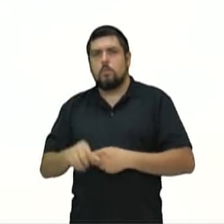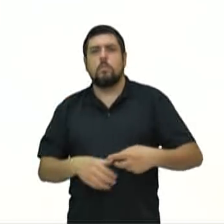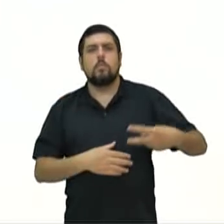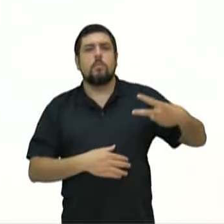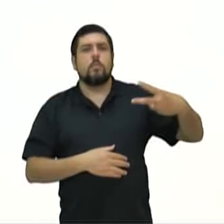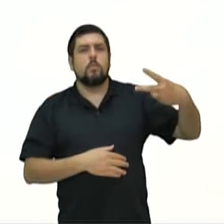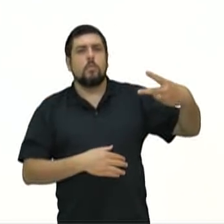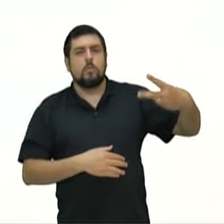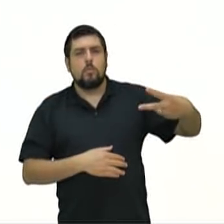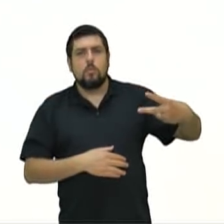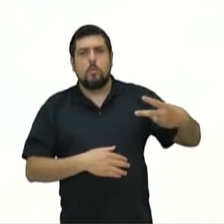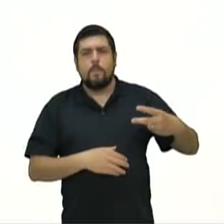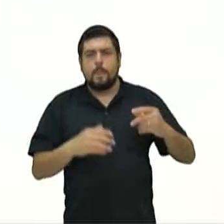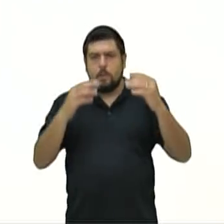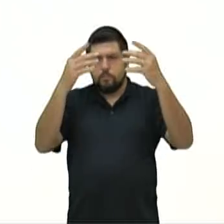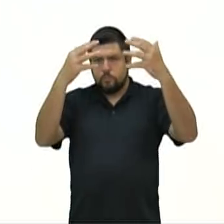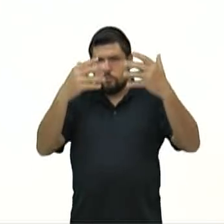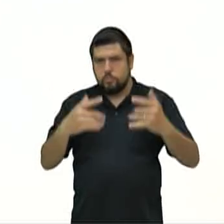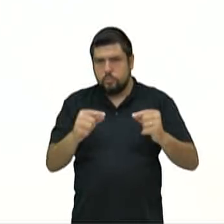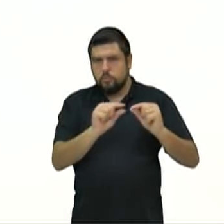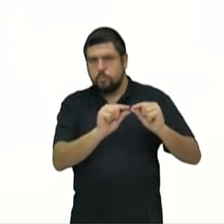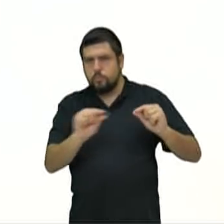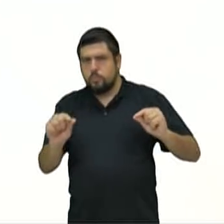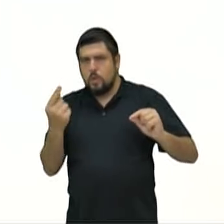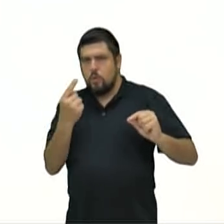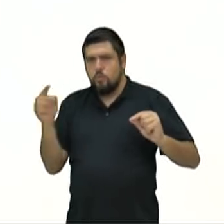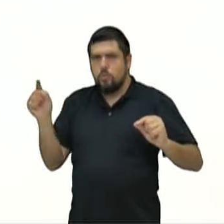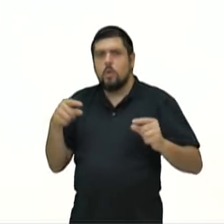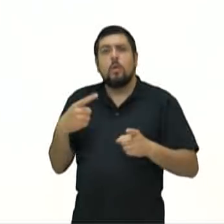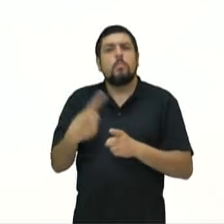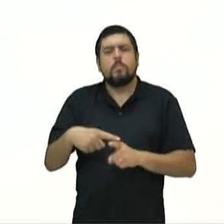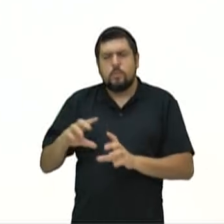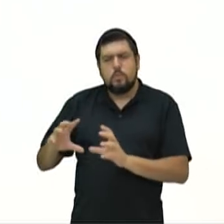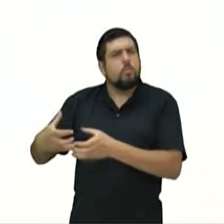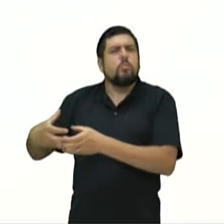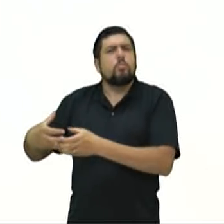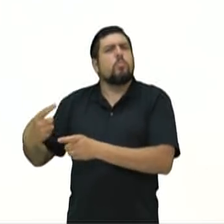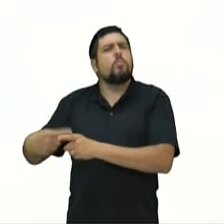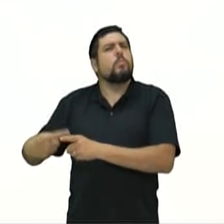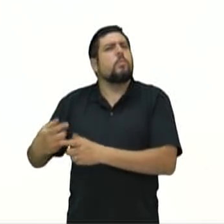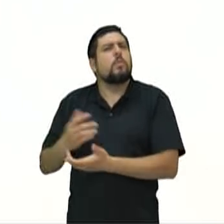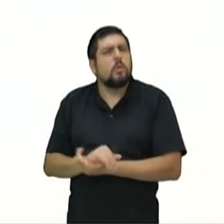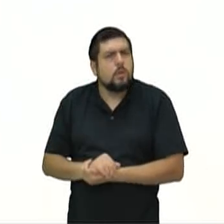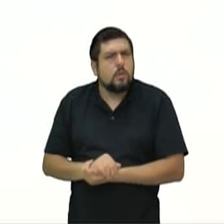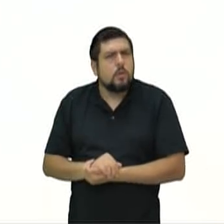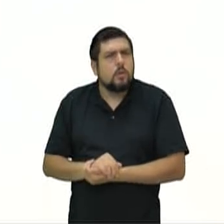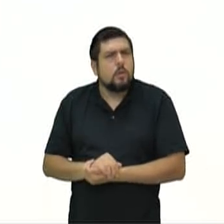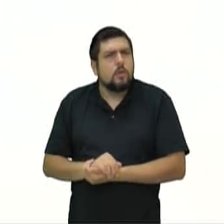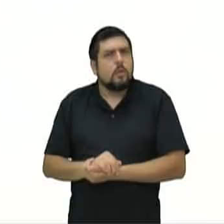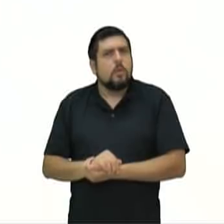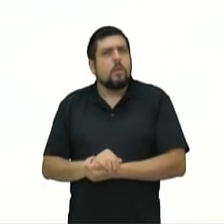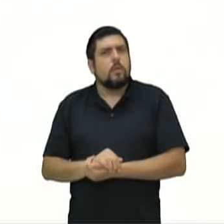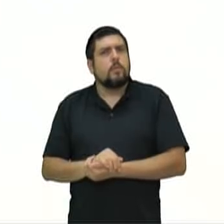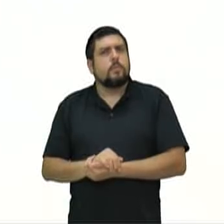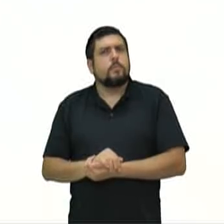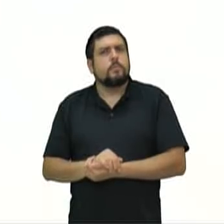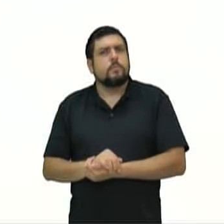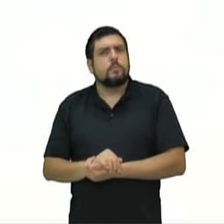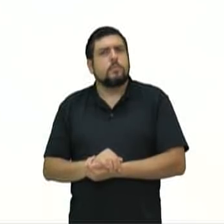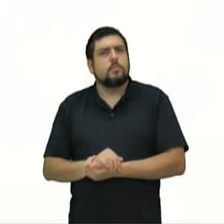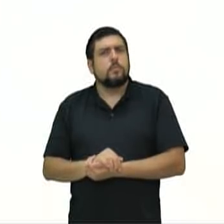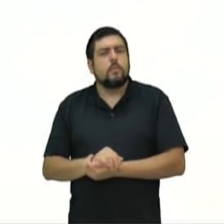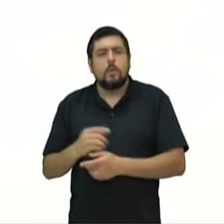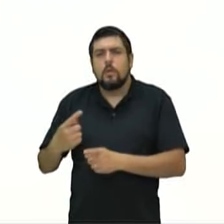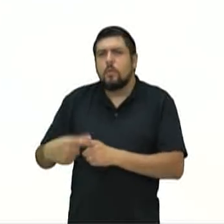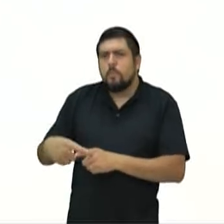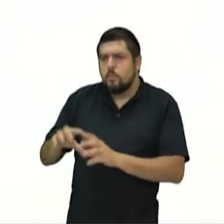Na última sentença do parágrafo, por que o autor fala em grupos de estudos? Onde está? Grupos de estudos. Por que ele